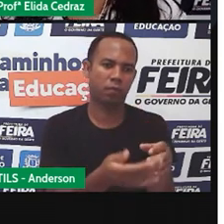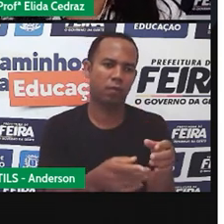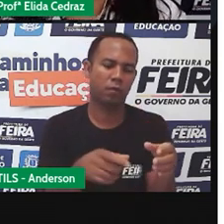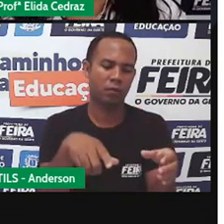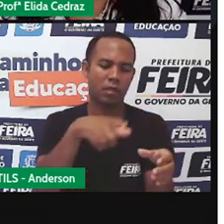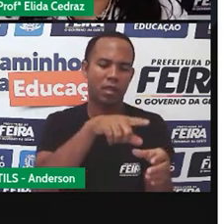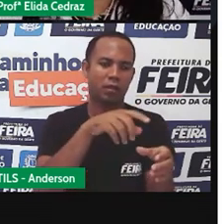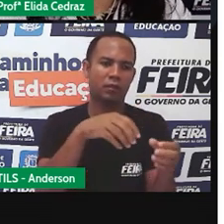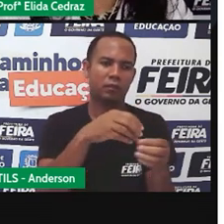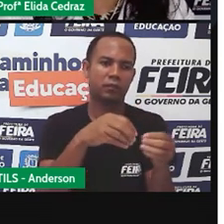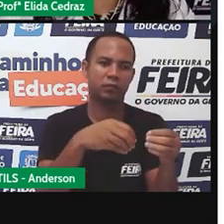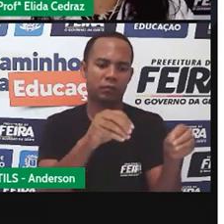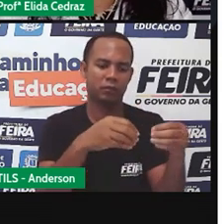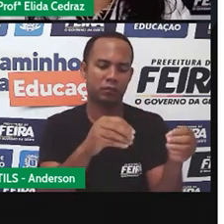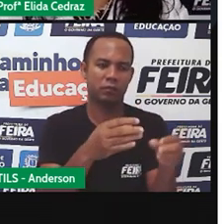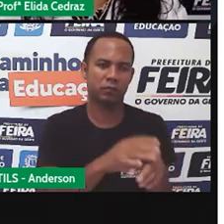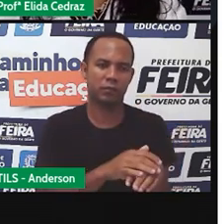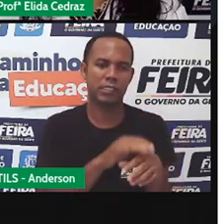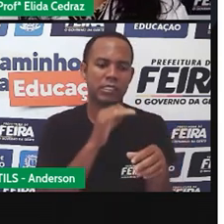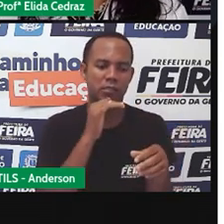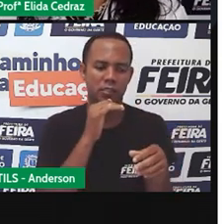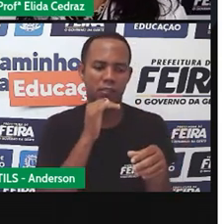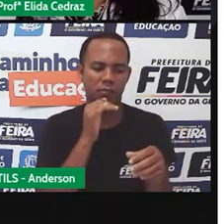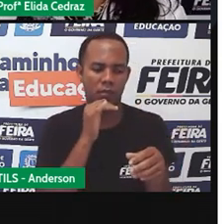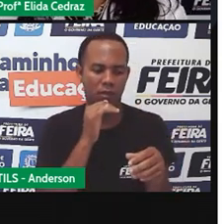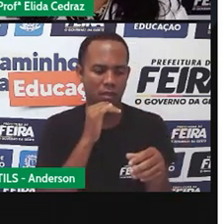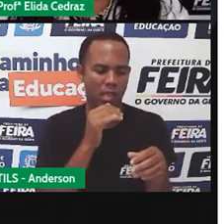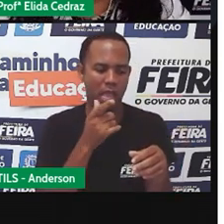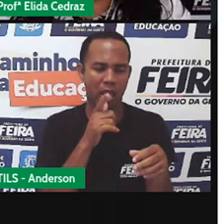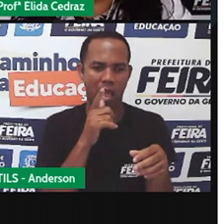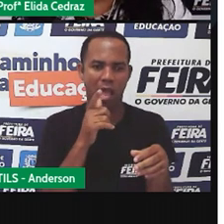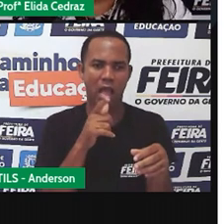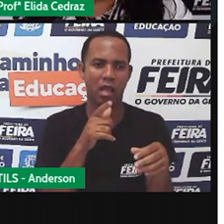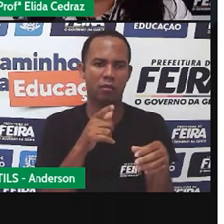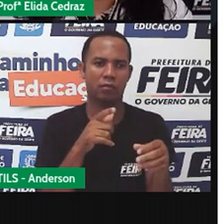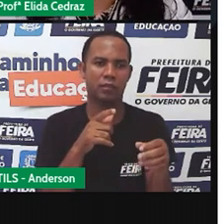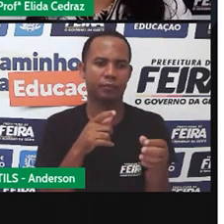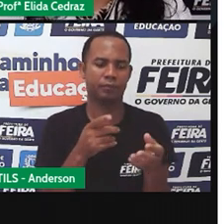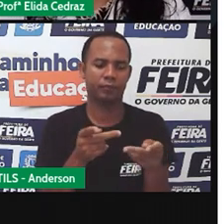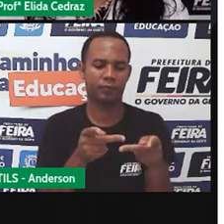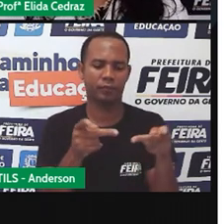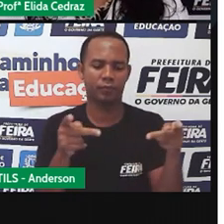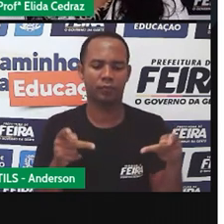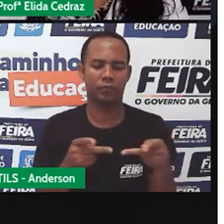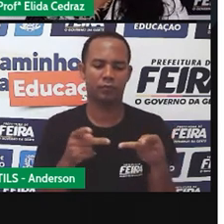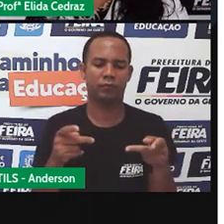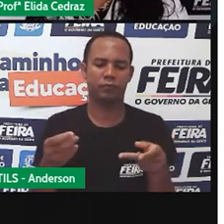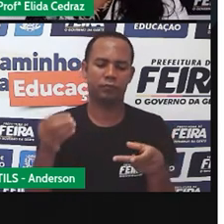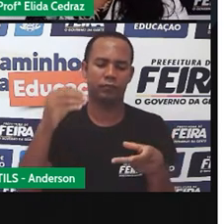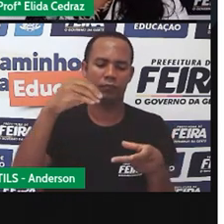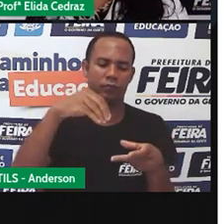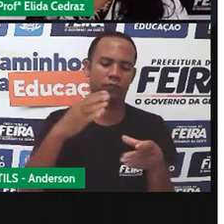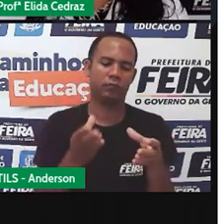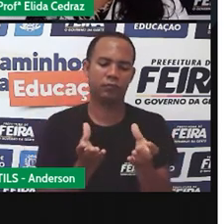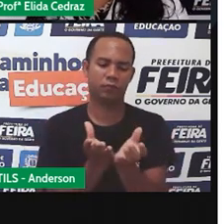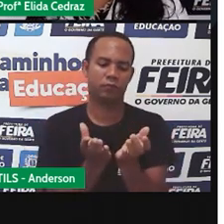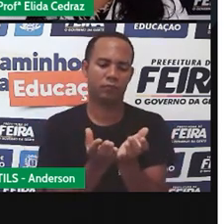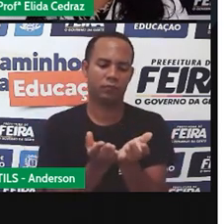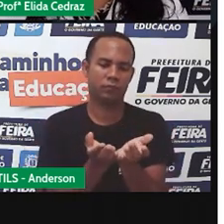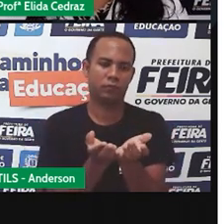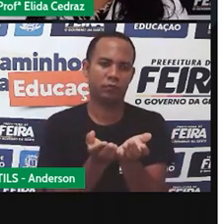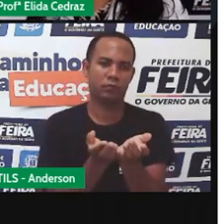Se você colocar a água em cima de um prato, o que que vai acontecer?